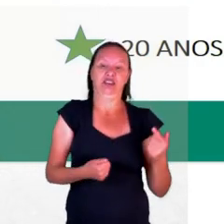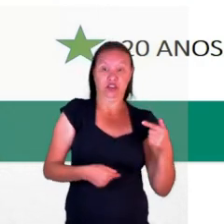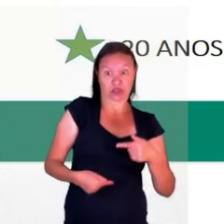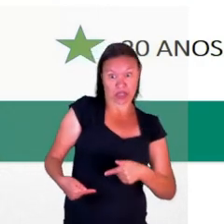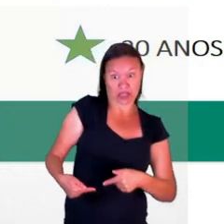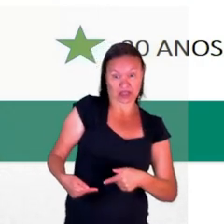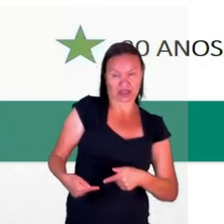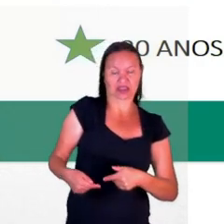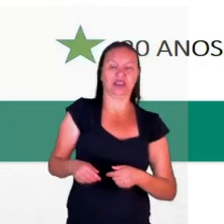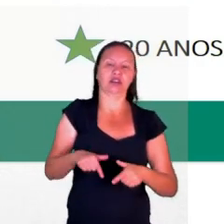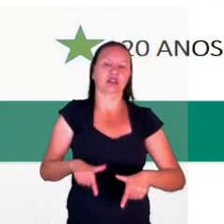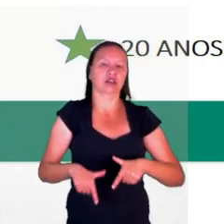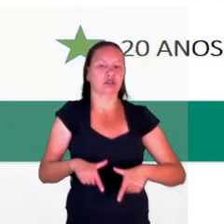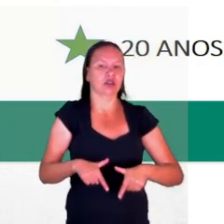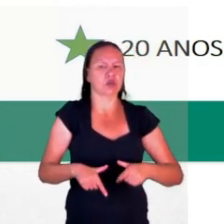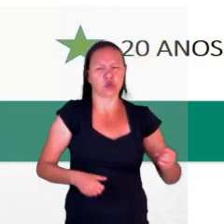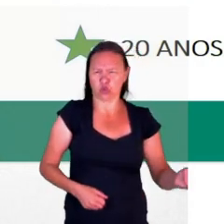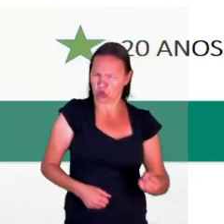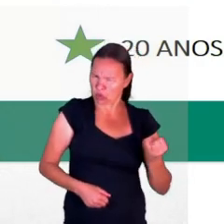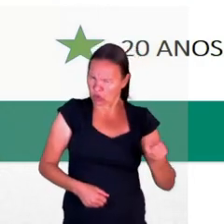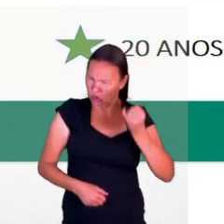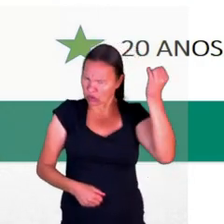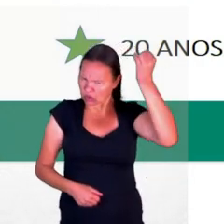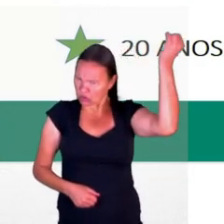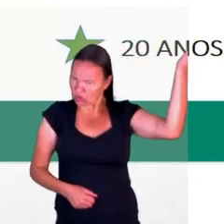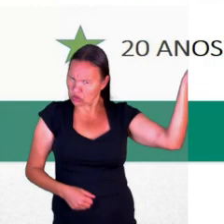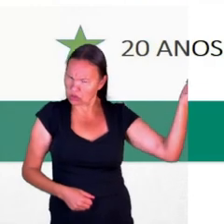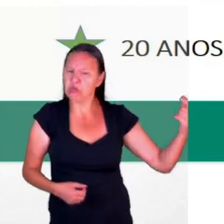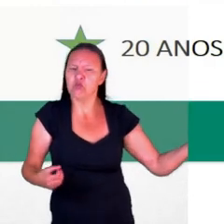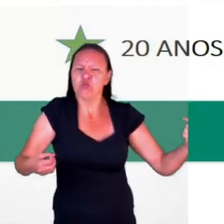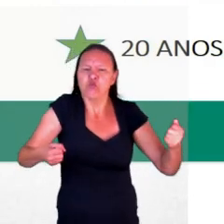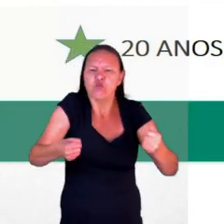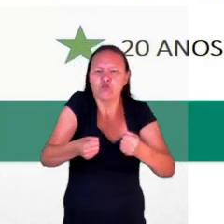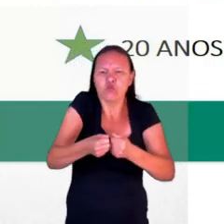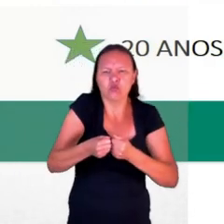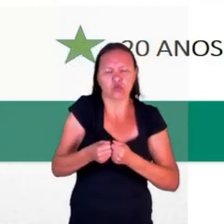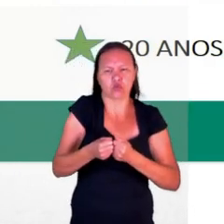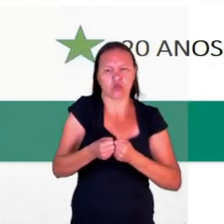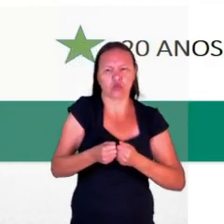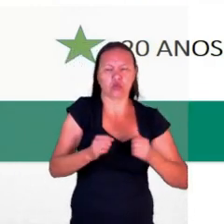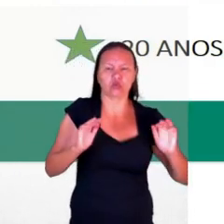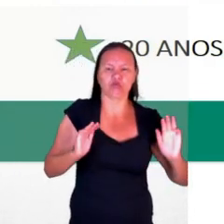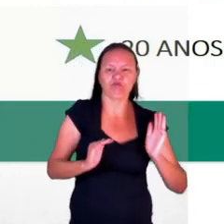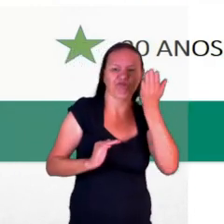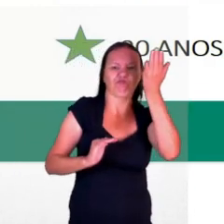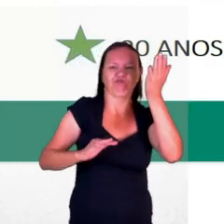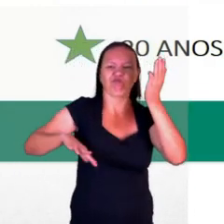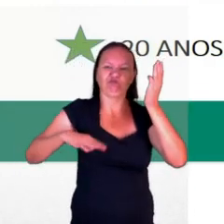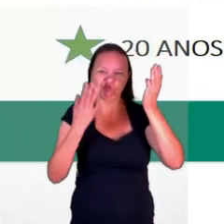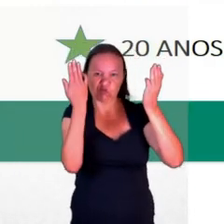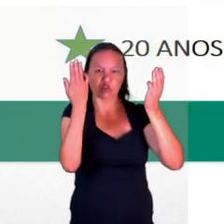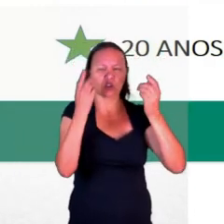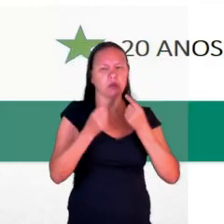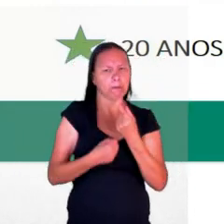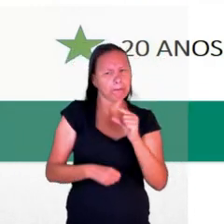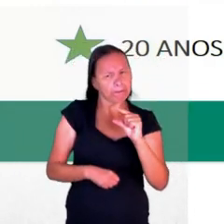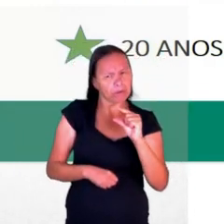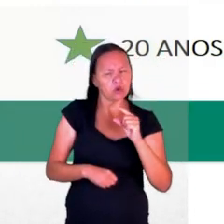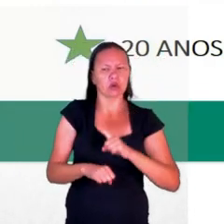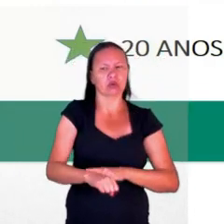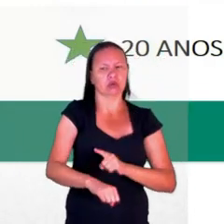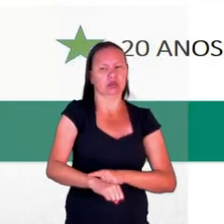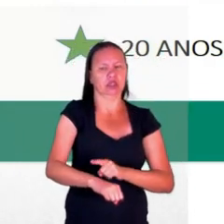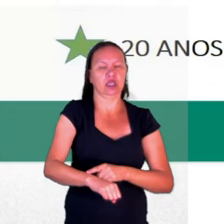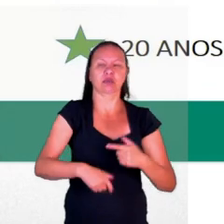ele faz um trabalho muito interessante aí de mediação e com muitas conquistas em muito pouco tempo né então acho que quando há essa vontade